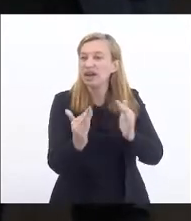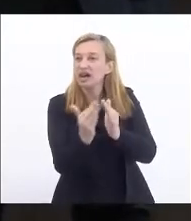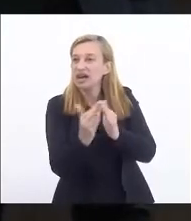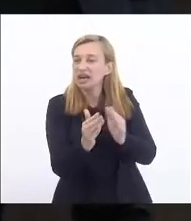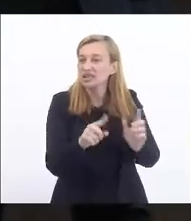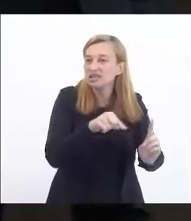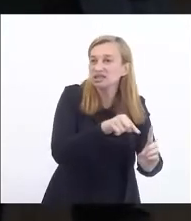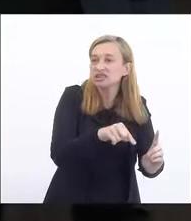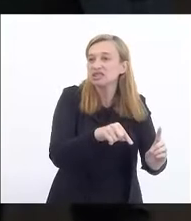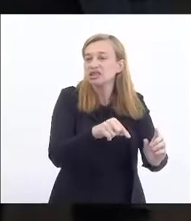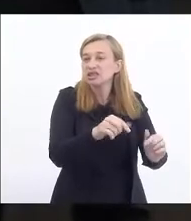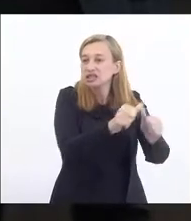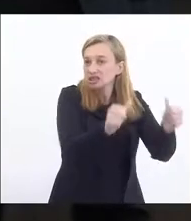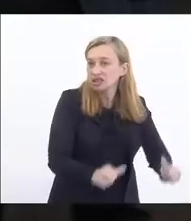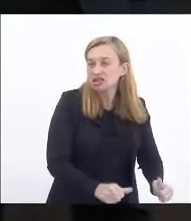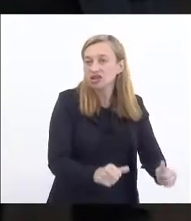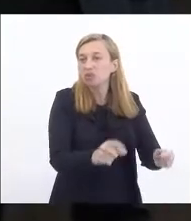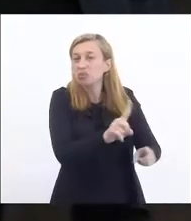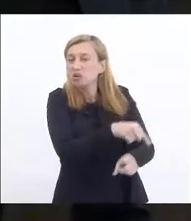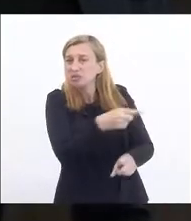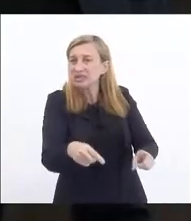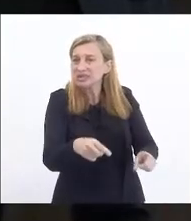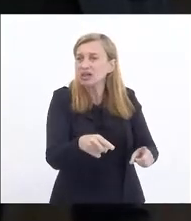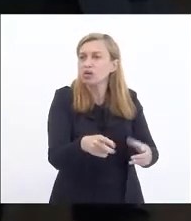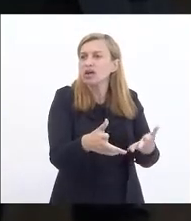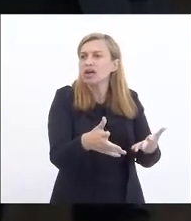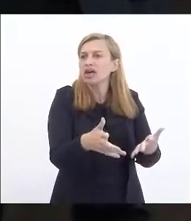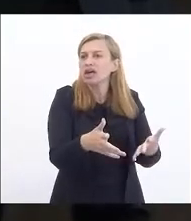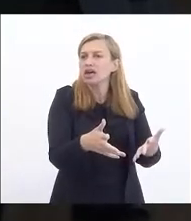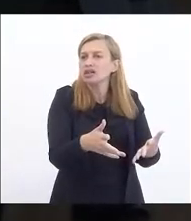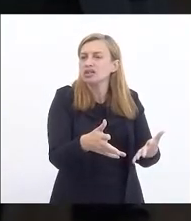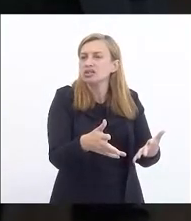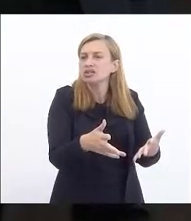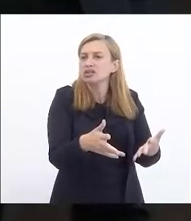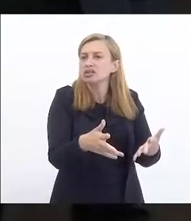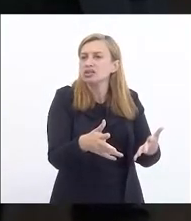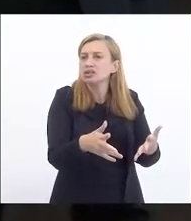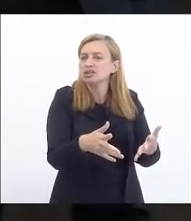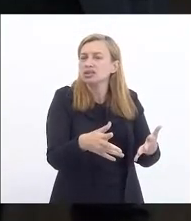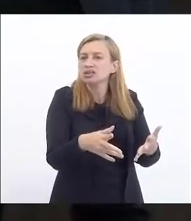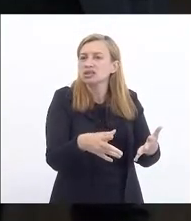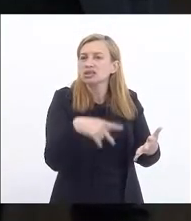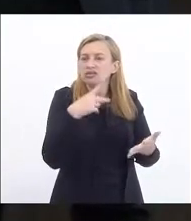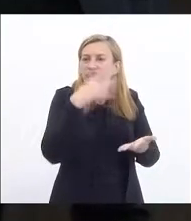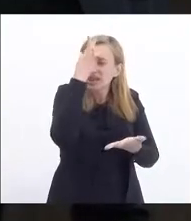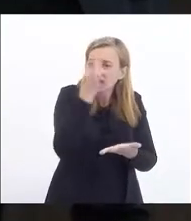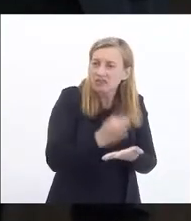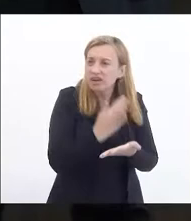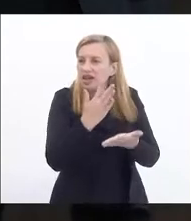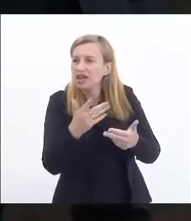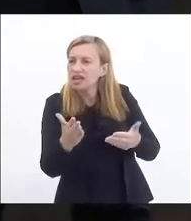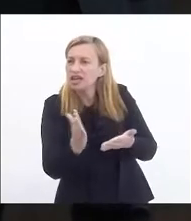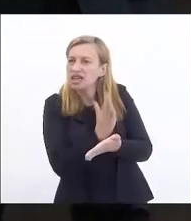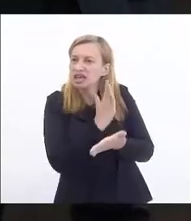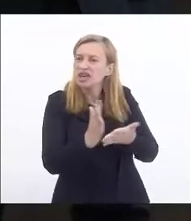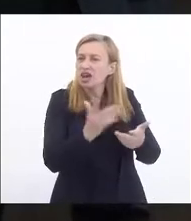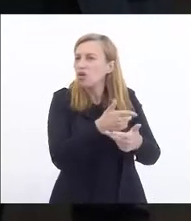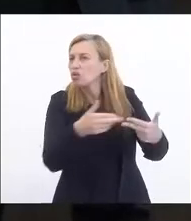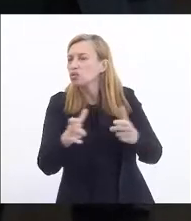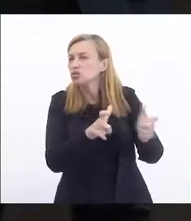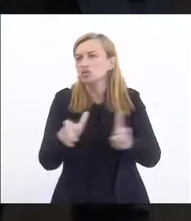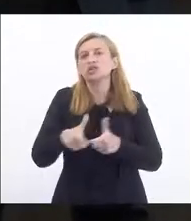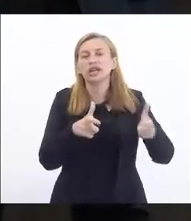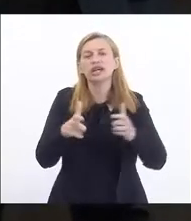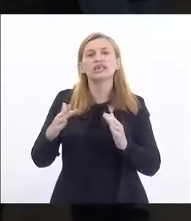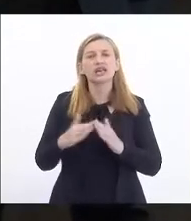agressão proibição de expressão da fé em várias localidades e acho que essa casa dá mais uma